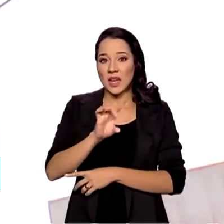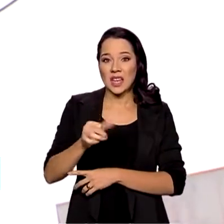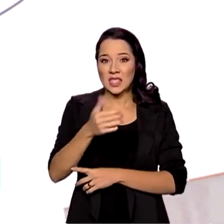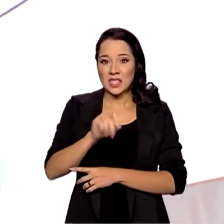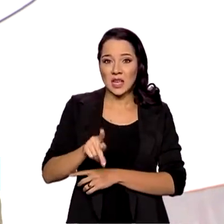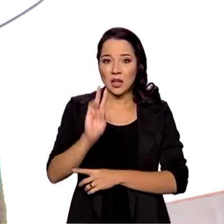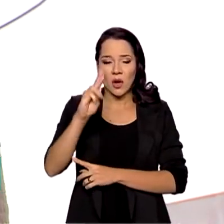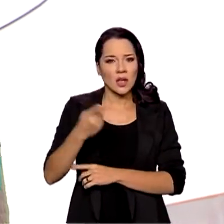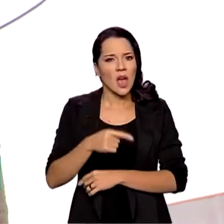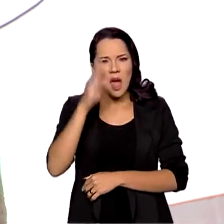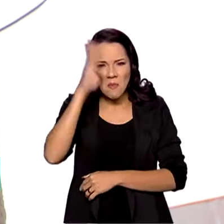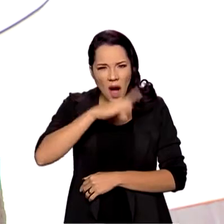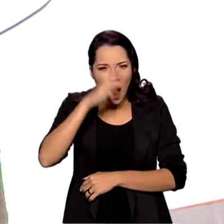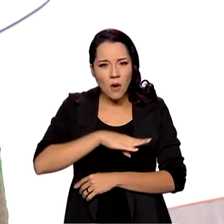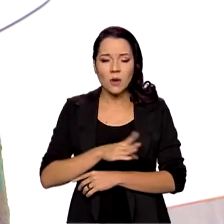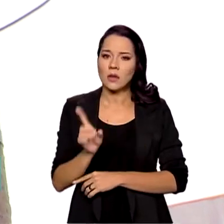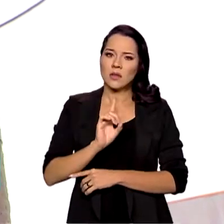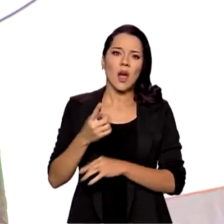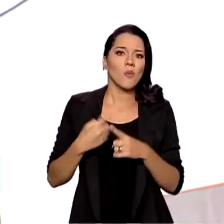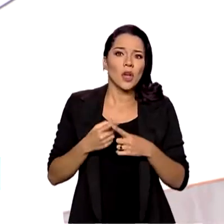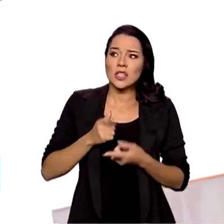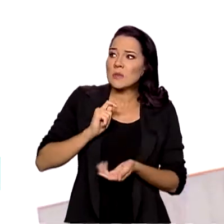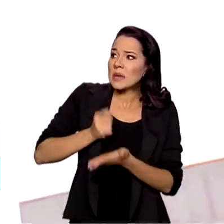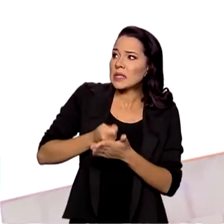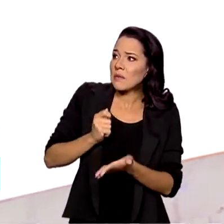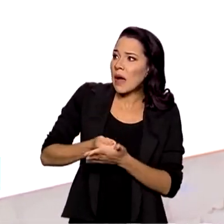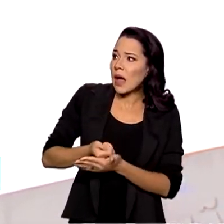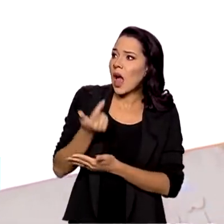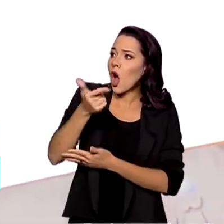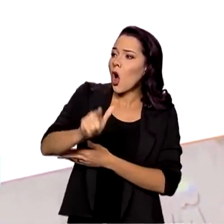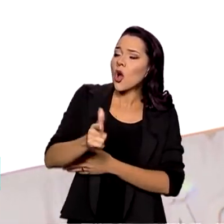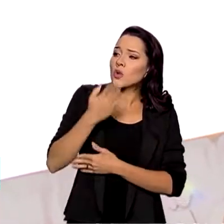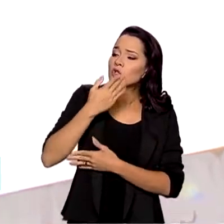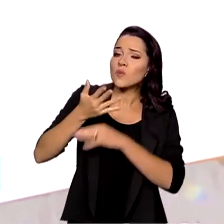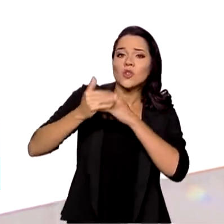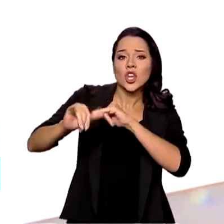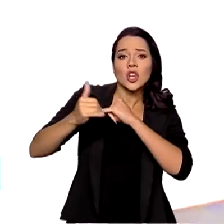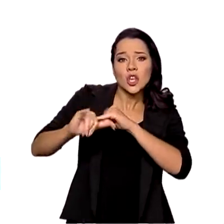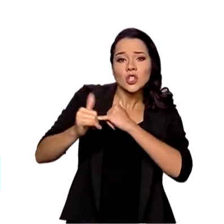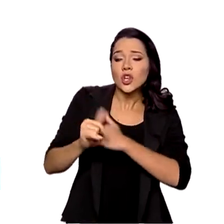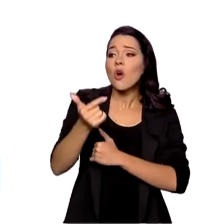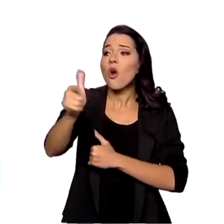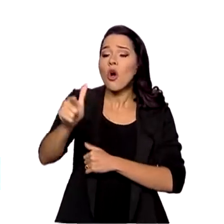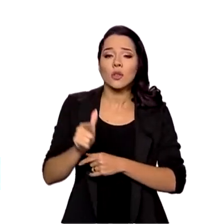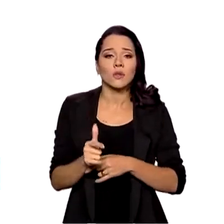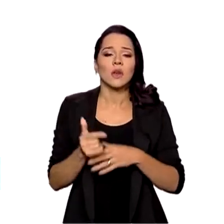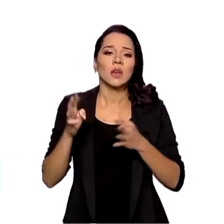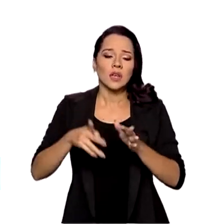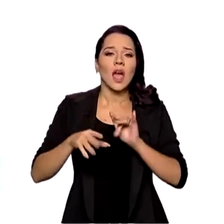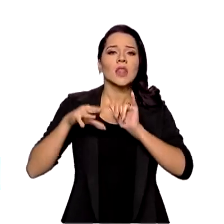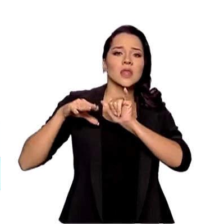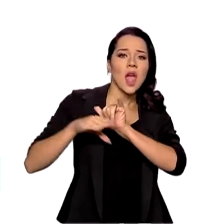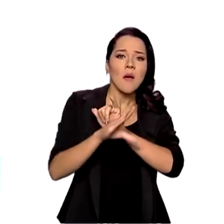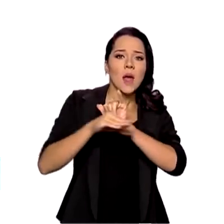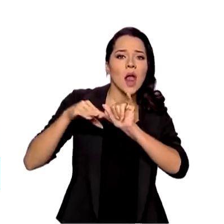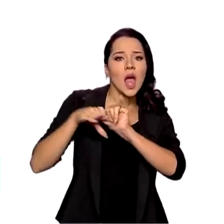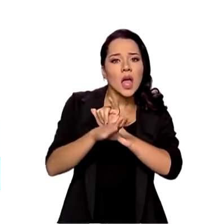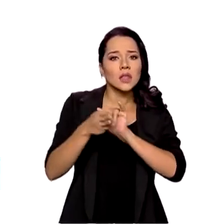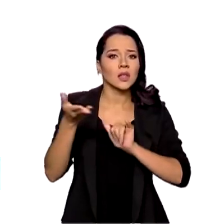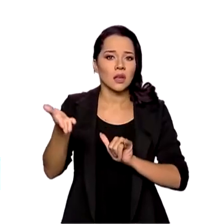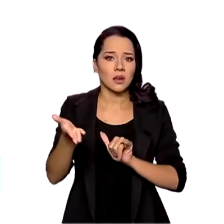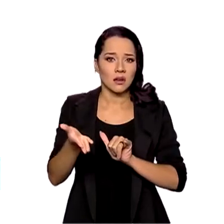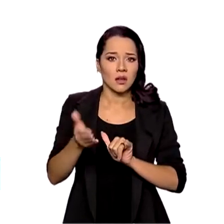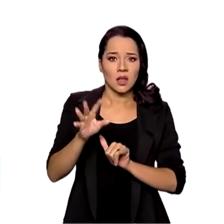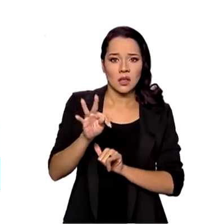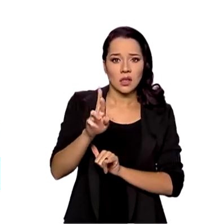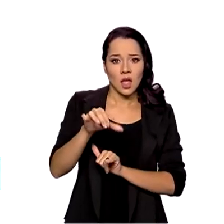não é maldade. É porque precisamos pagar outra fonte geradora de energia. No caso, são as termoelétricas, que gastam